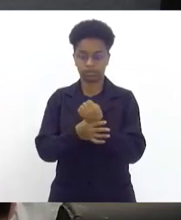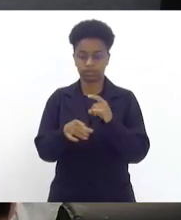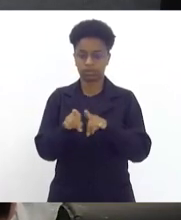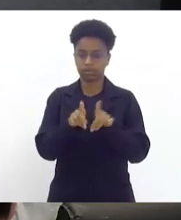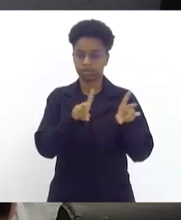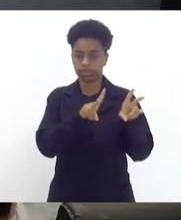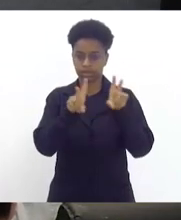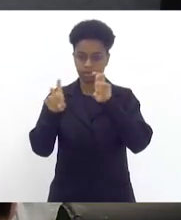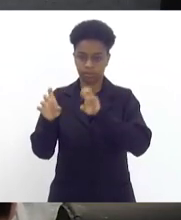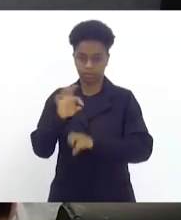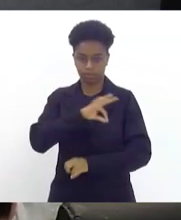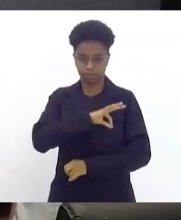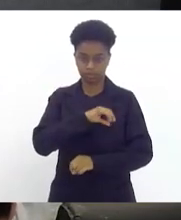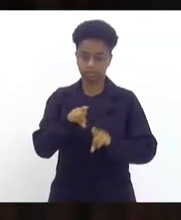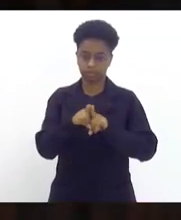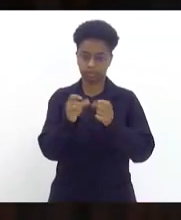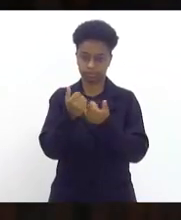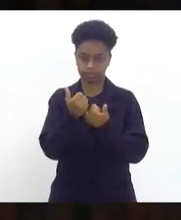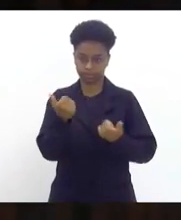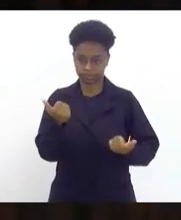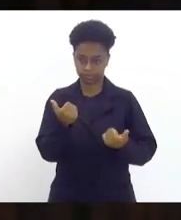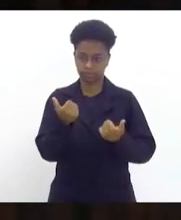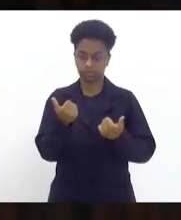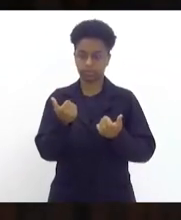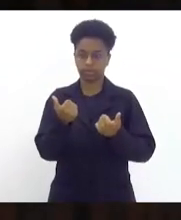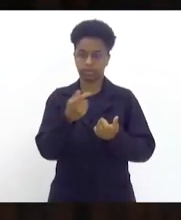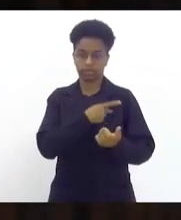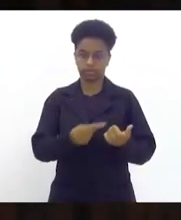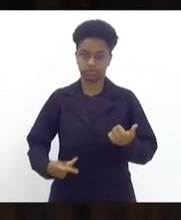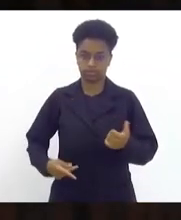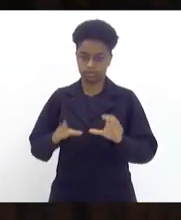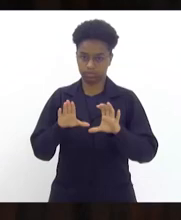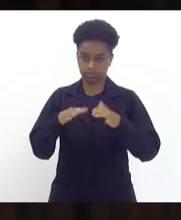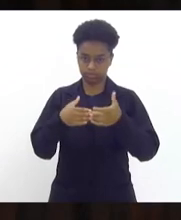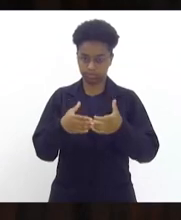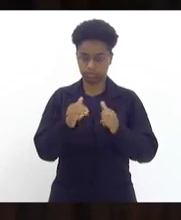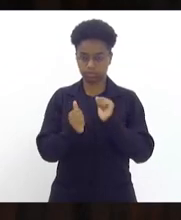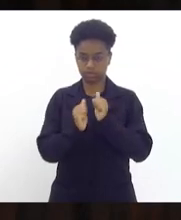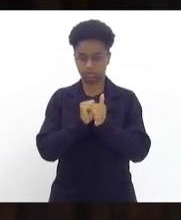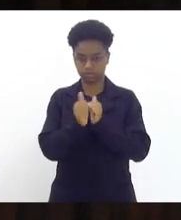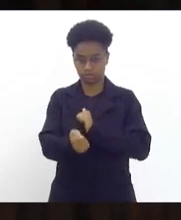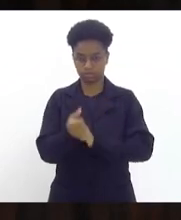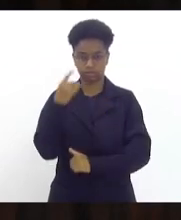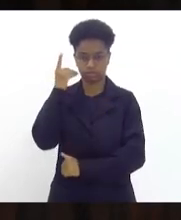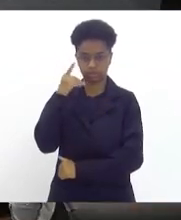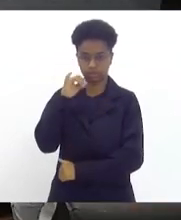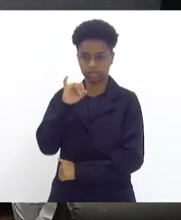polícia como também vice-presidente comissão de esportes a deputada Índia